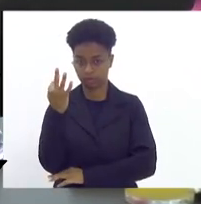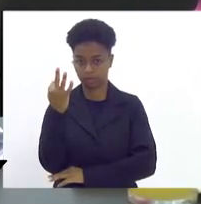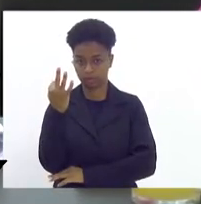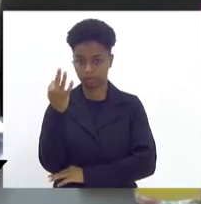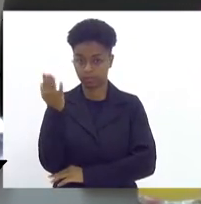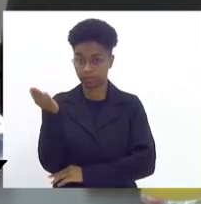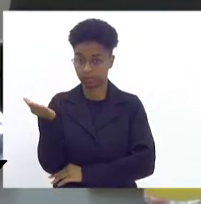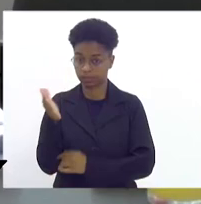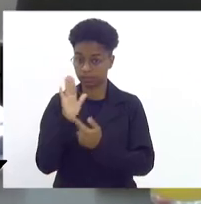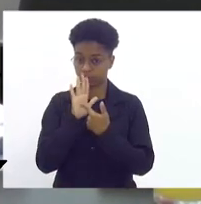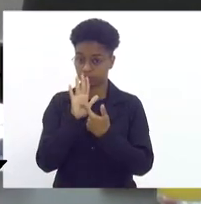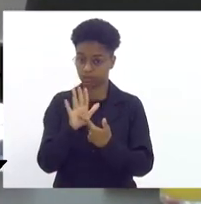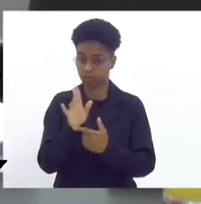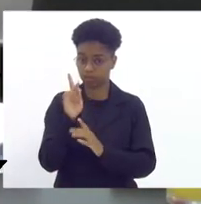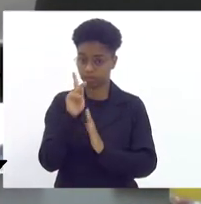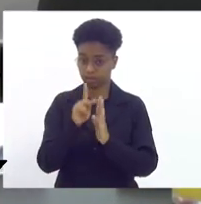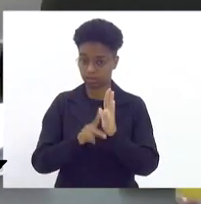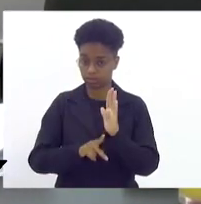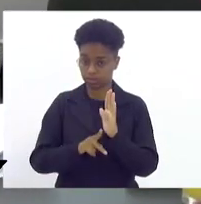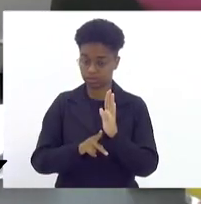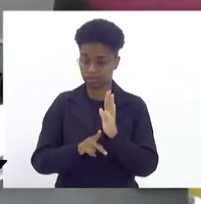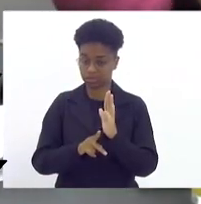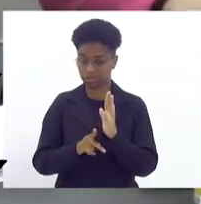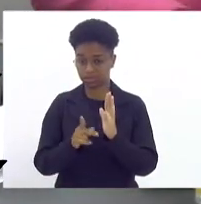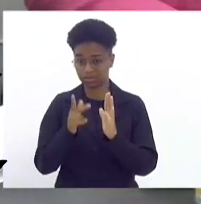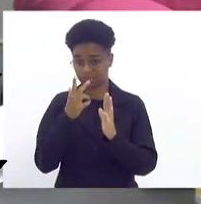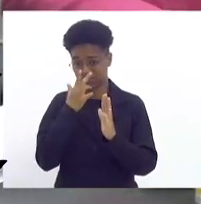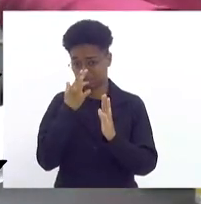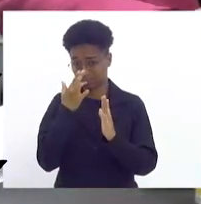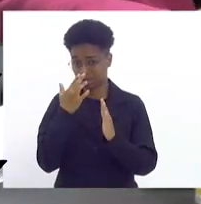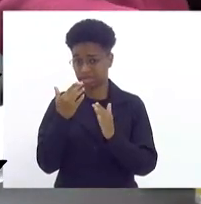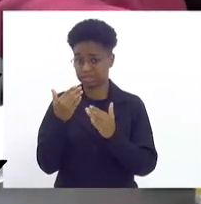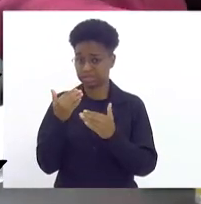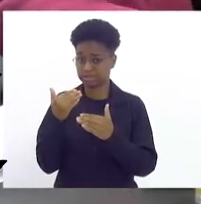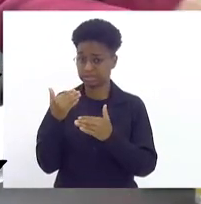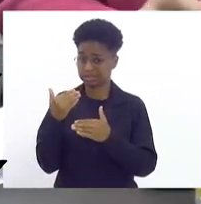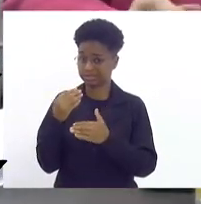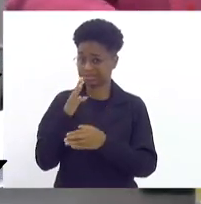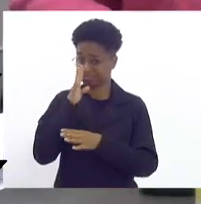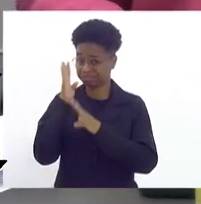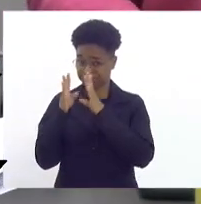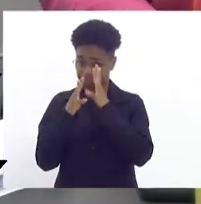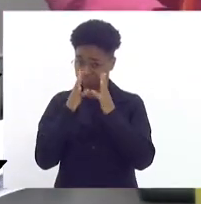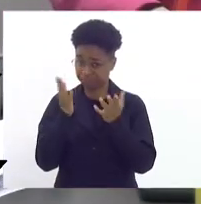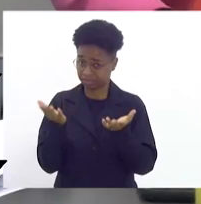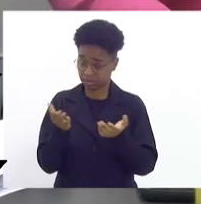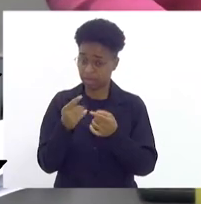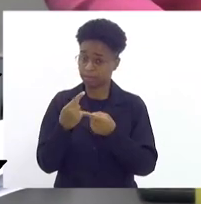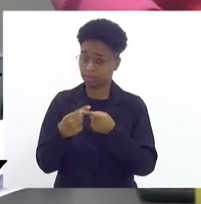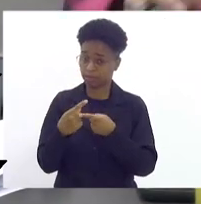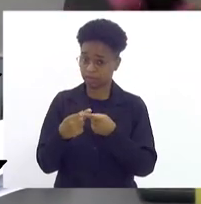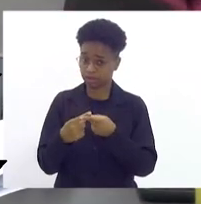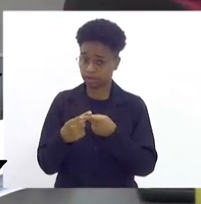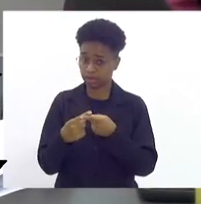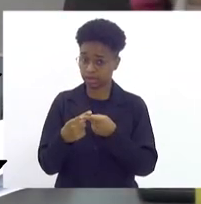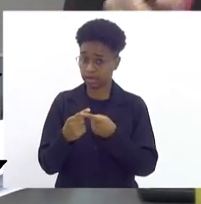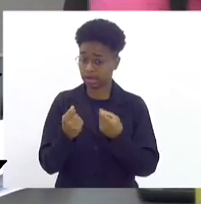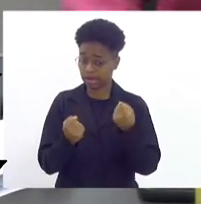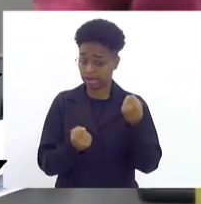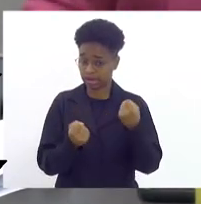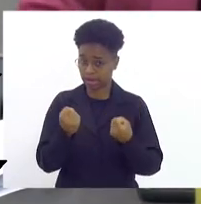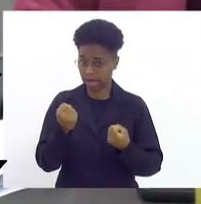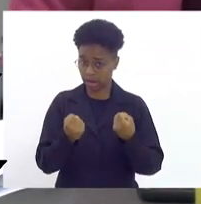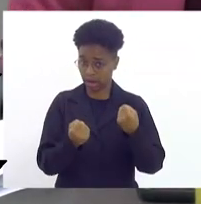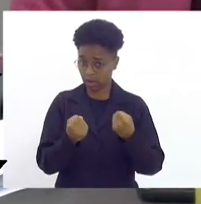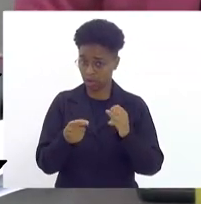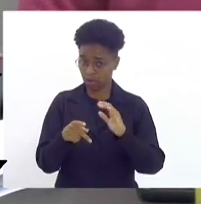ele apresenta um projeto em tese consequente, né? Porque, em tese, os veículos